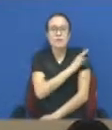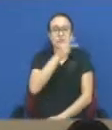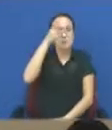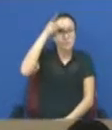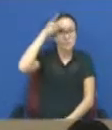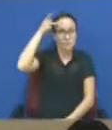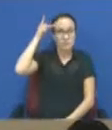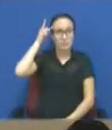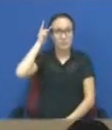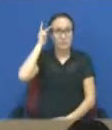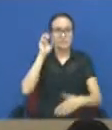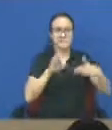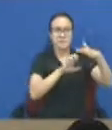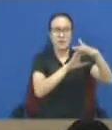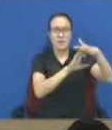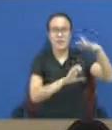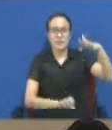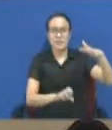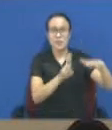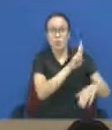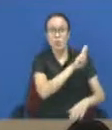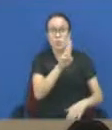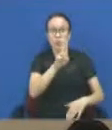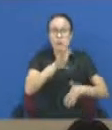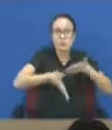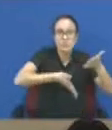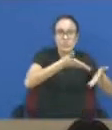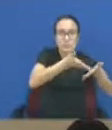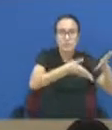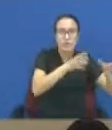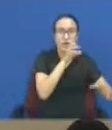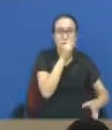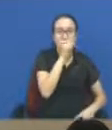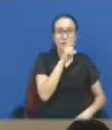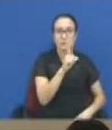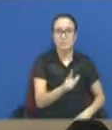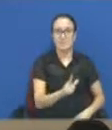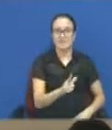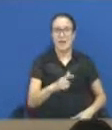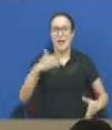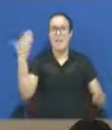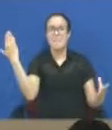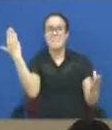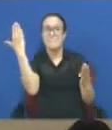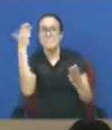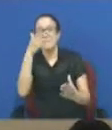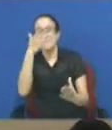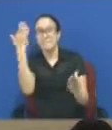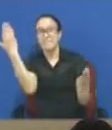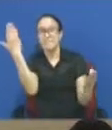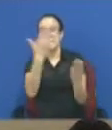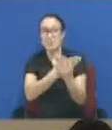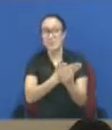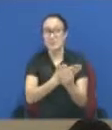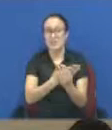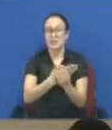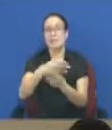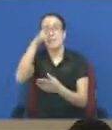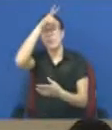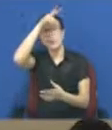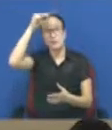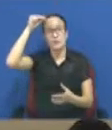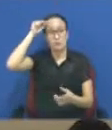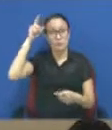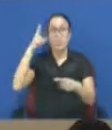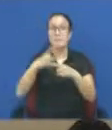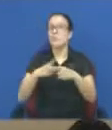Municipal para a liquidação das ações trabalhistas da Endel, Empresa Municipal de Desenvolvimento de Limeira, Sociedade